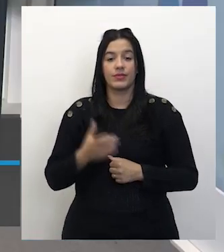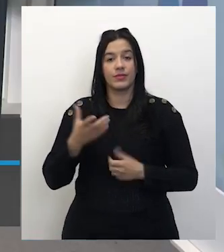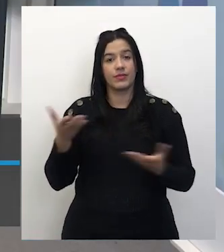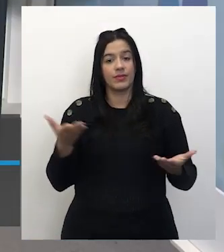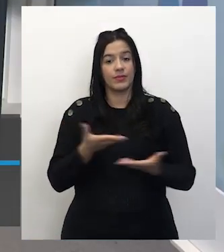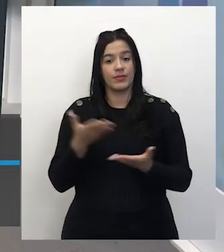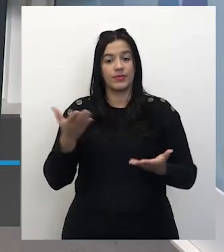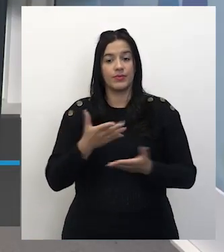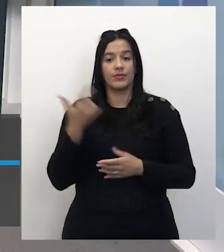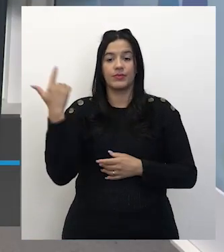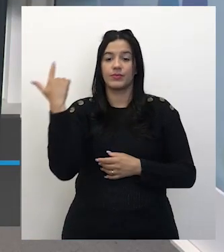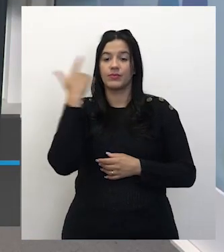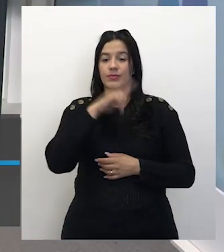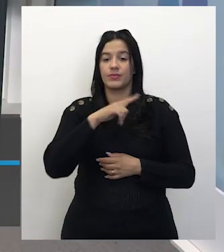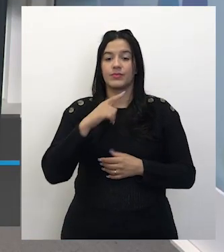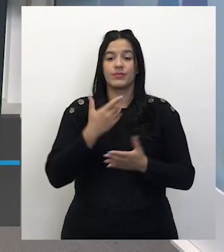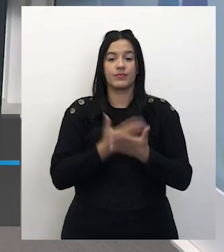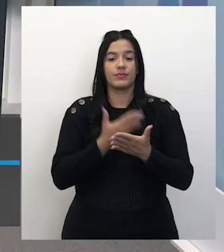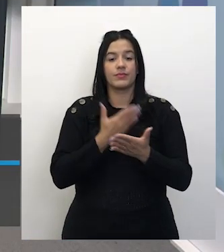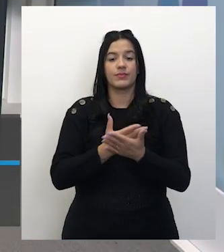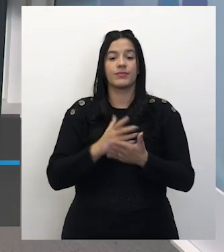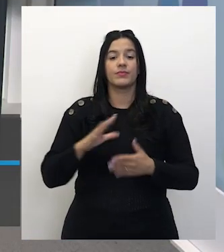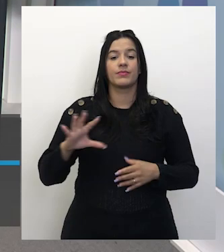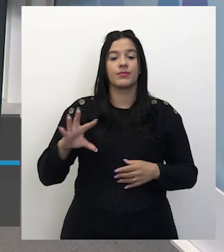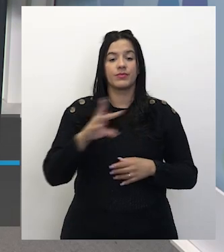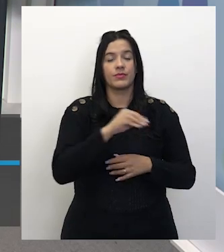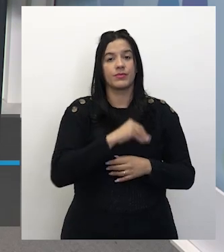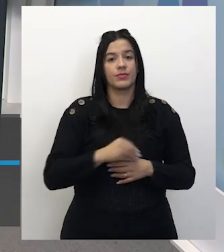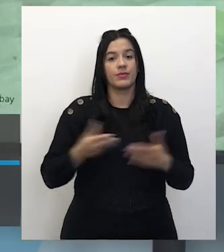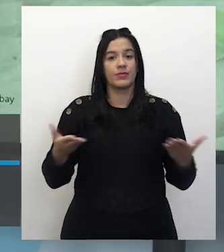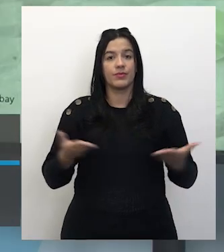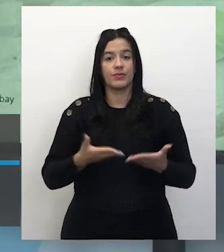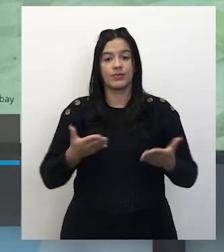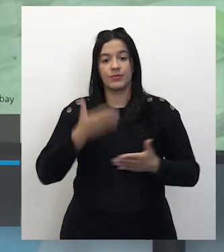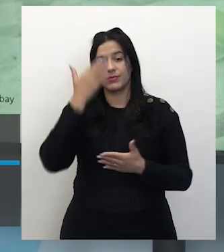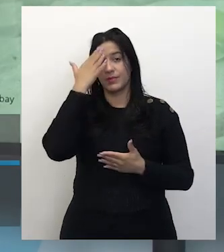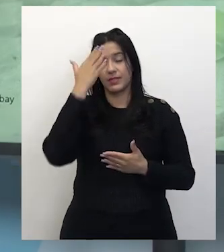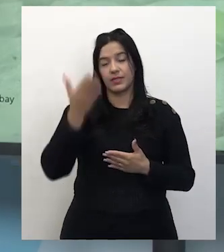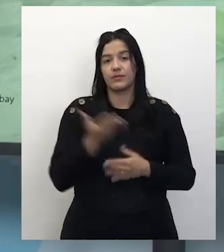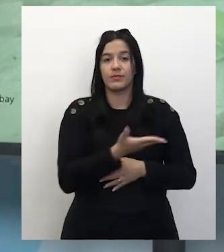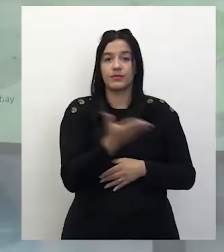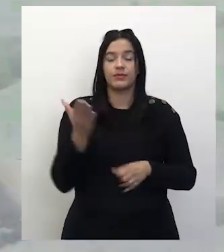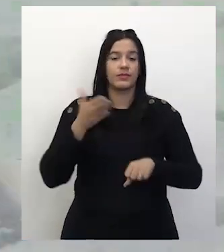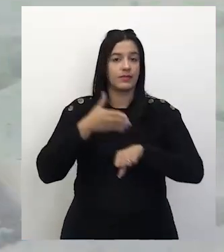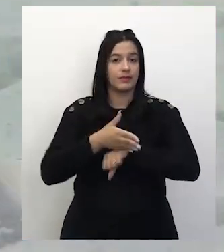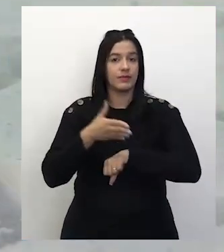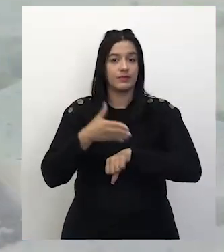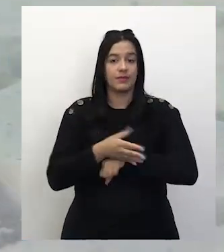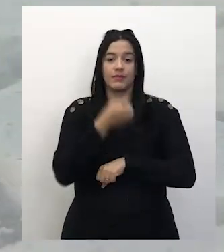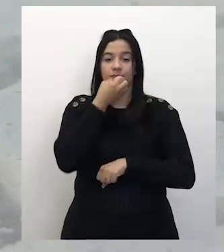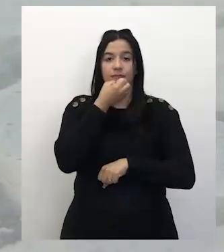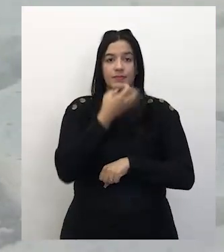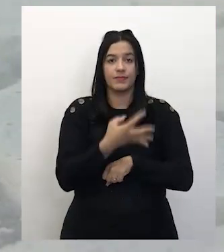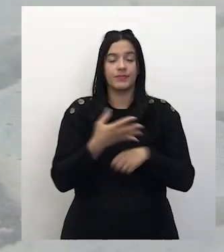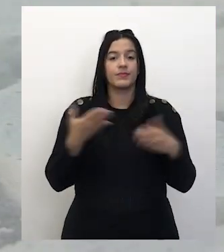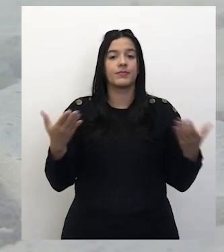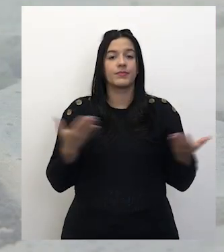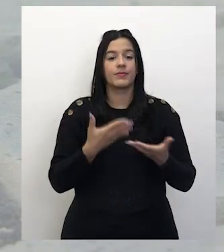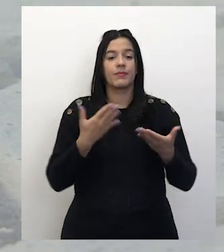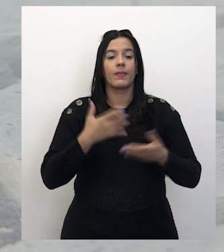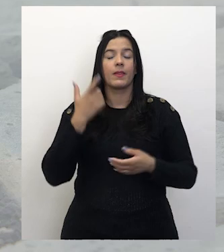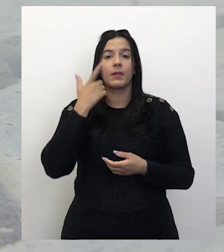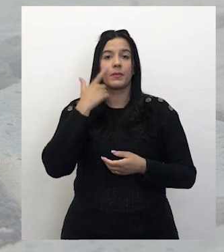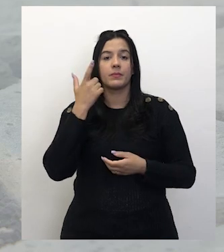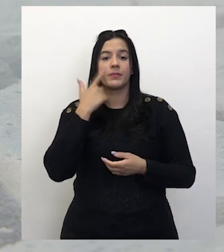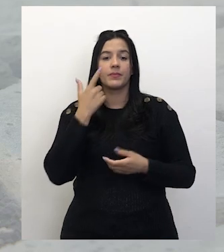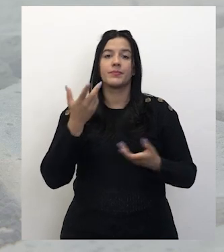toda. Então, foi isso, pessoal. Muito obrigada pela participação de vocês. Vamos retomar essa parte